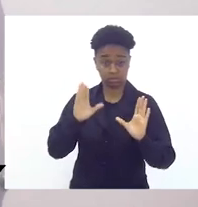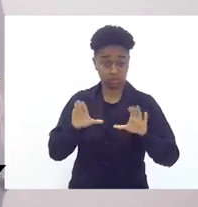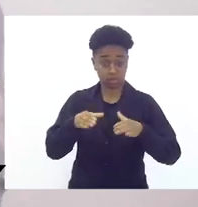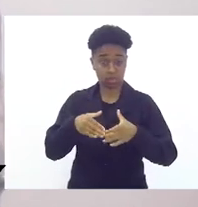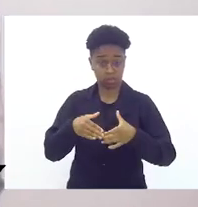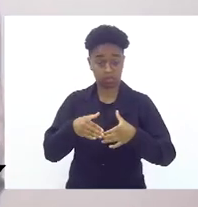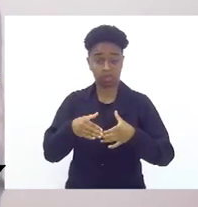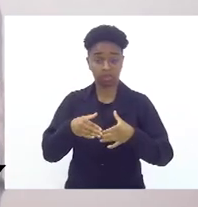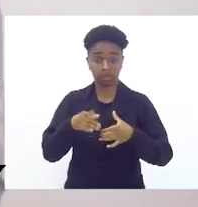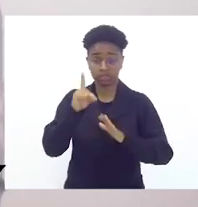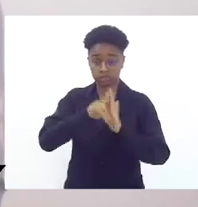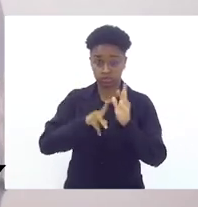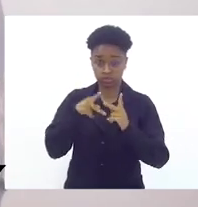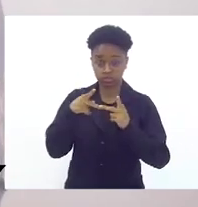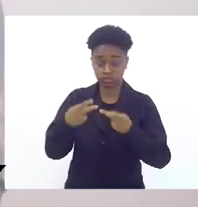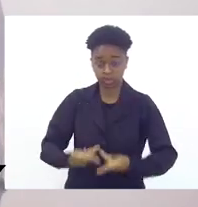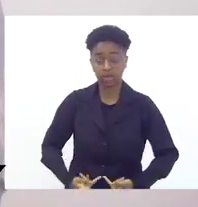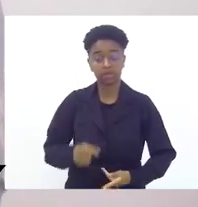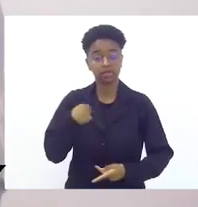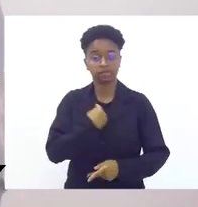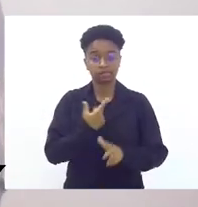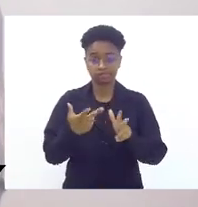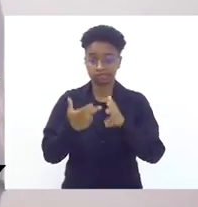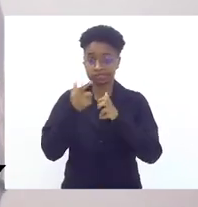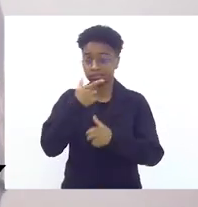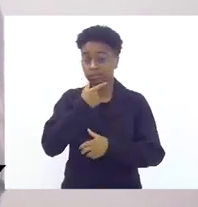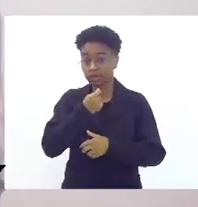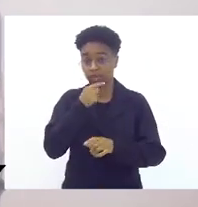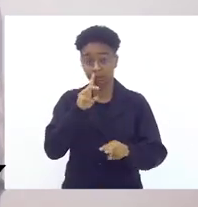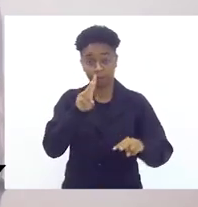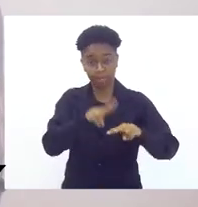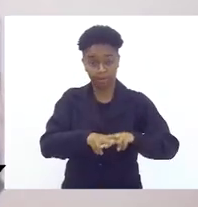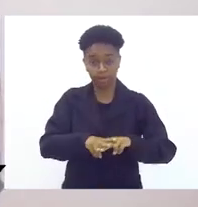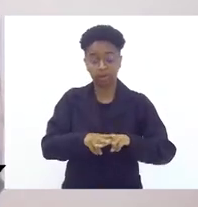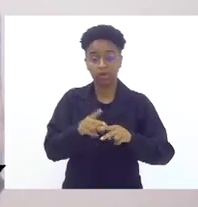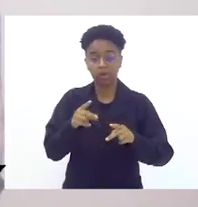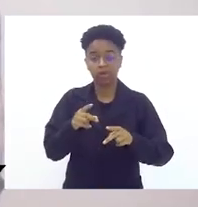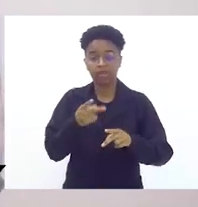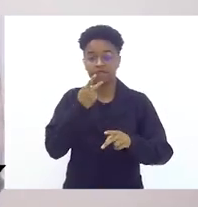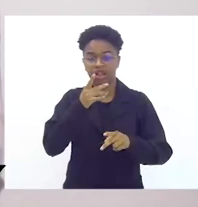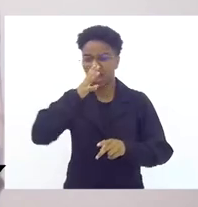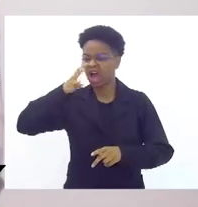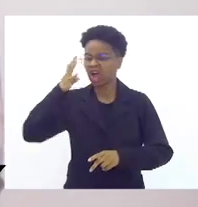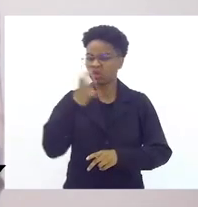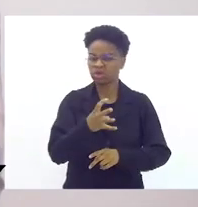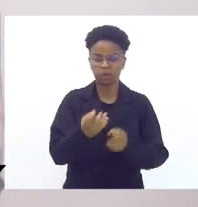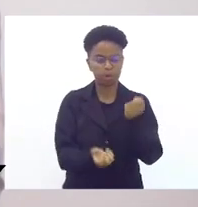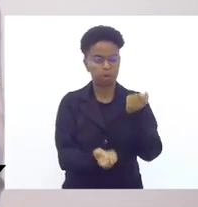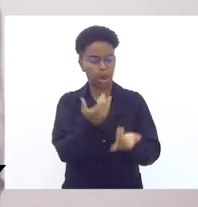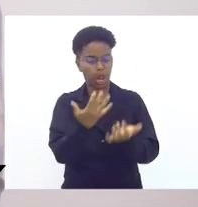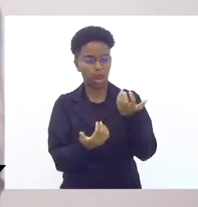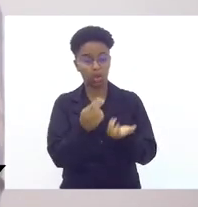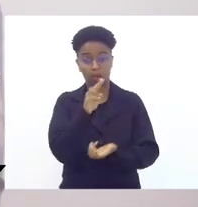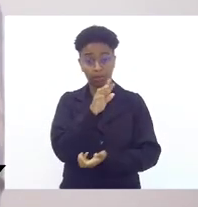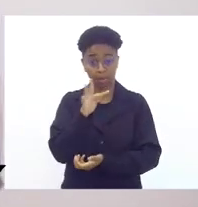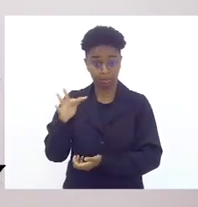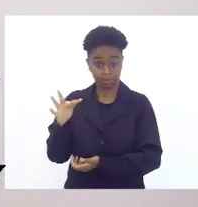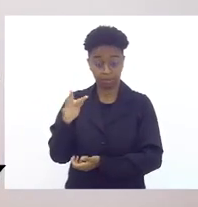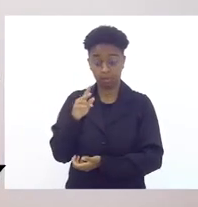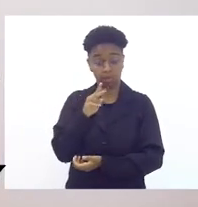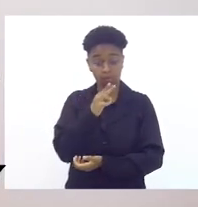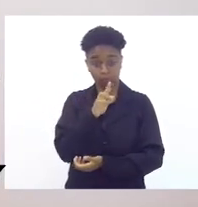aqueles meninos que foram presos lá acusados de terem botar no fogo na UPP de Manguinhos